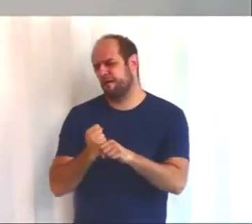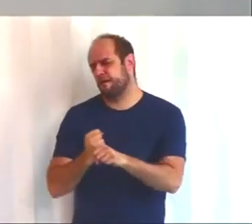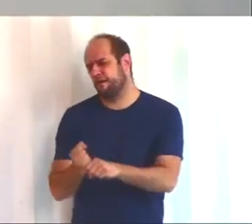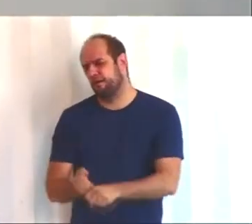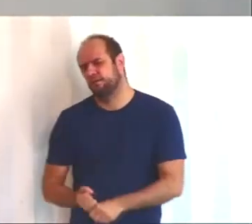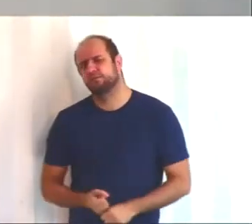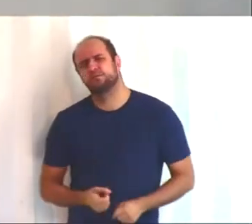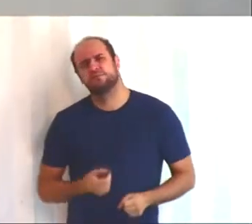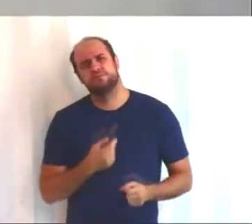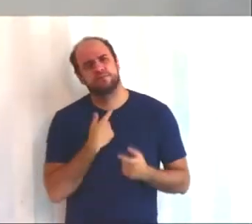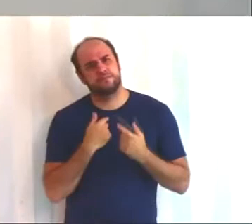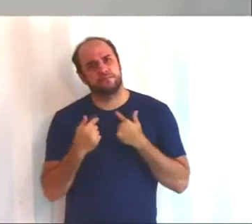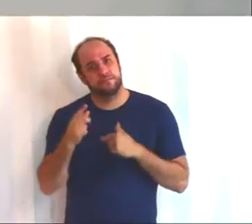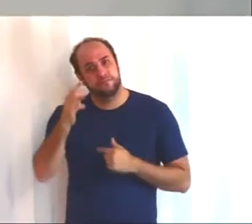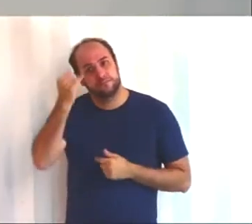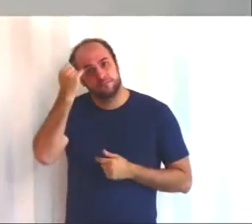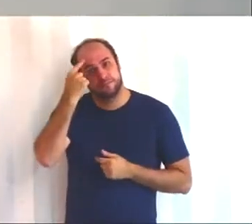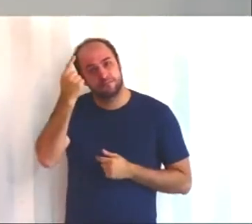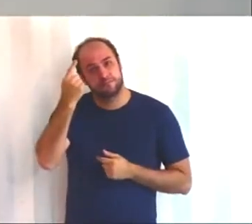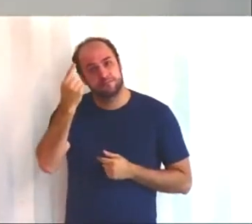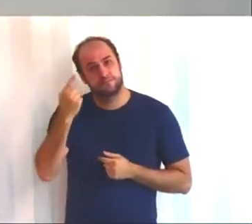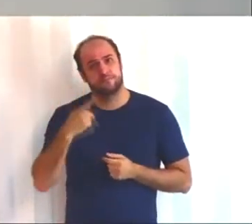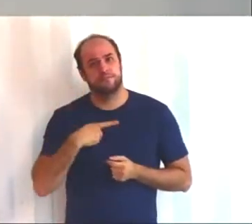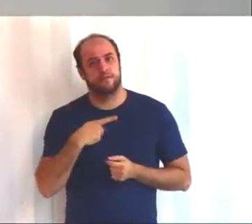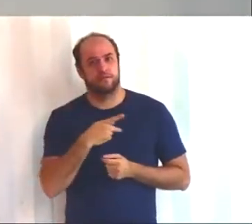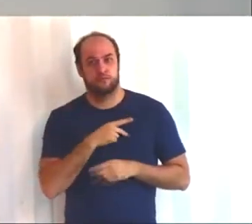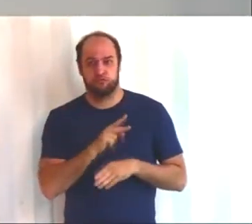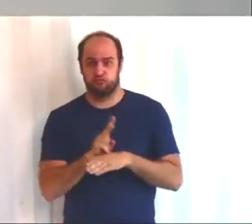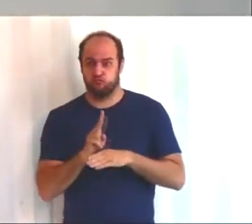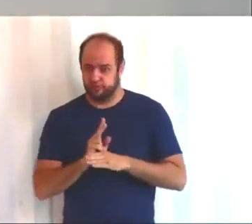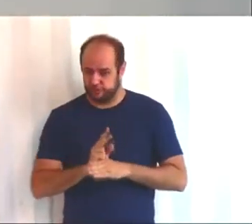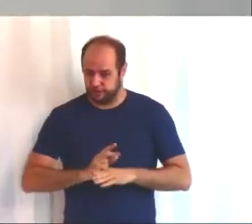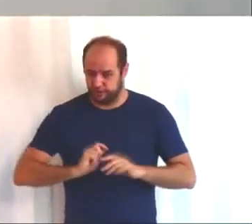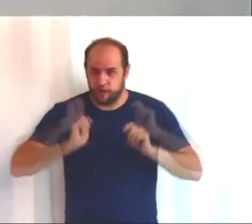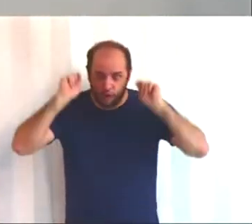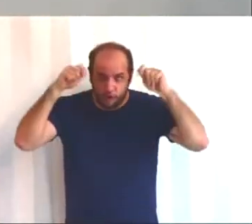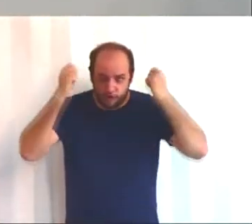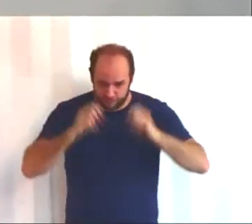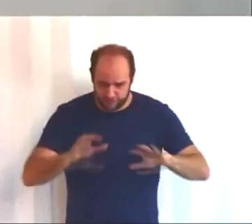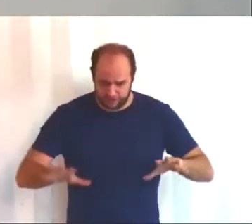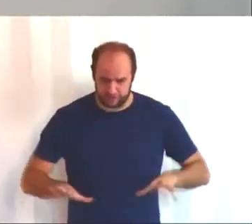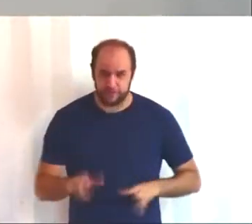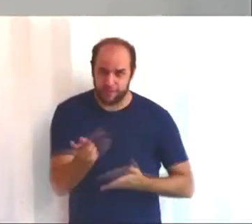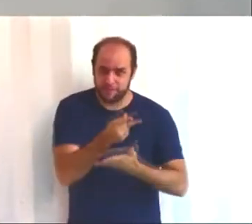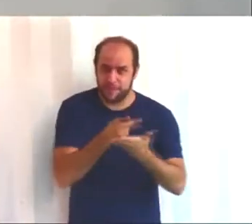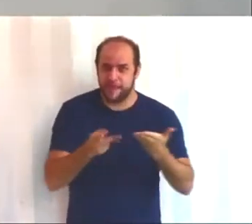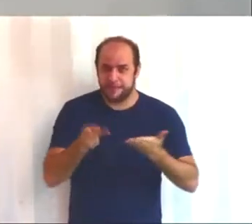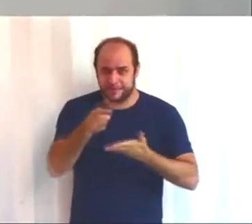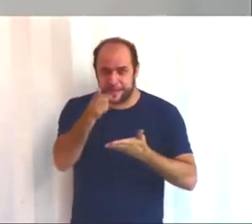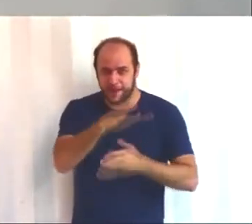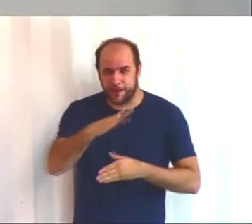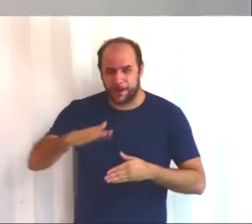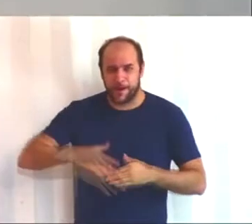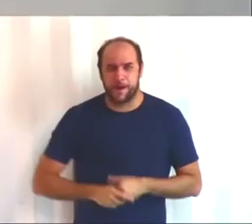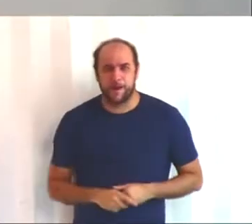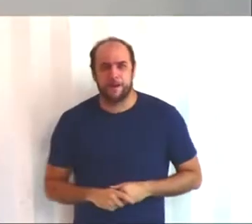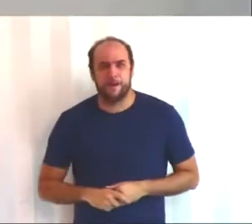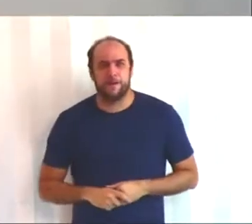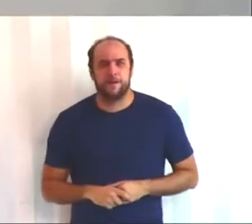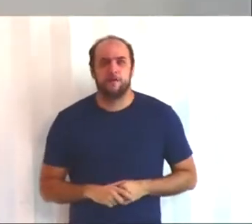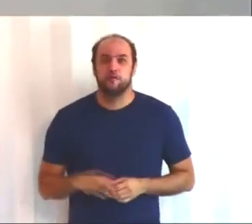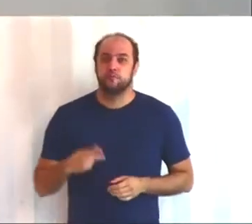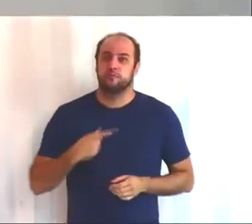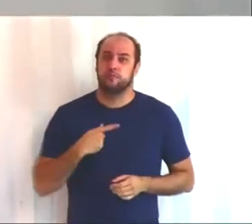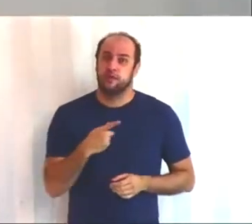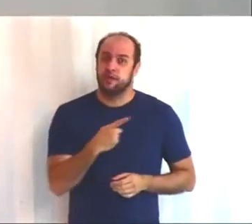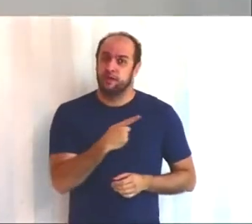quero retomar aquela ideia do pastor com as suas ovelhas, que as crianças desenharam. Meus irmãos, o pastor